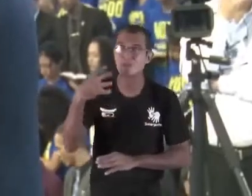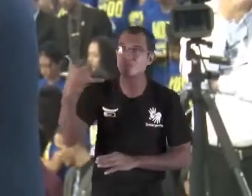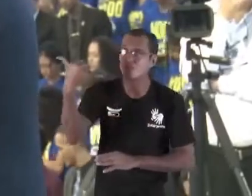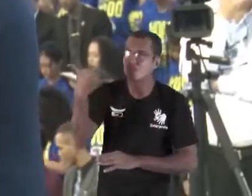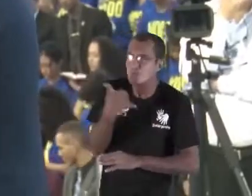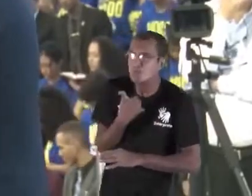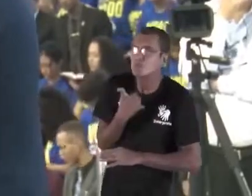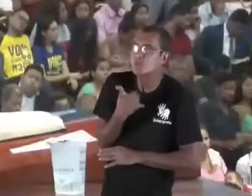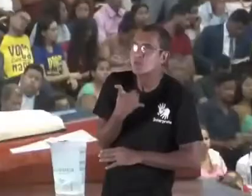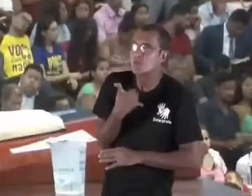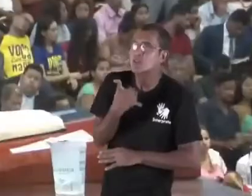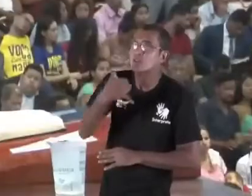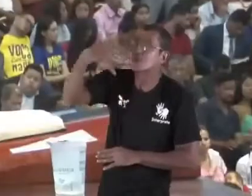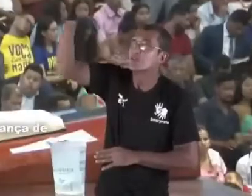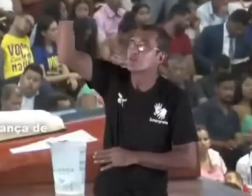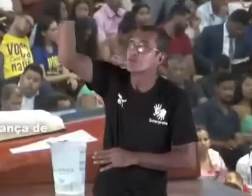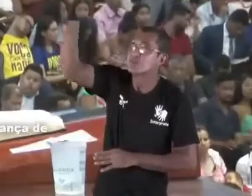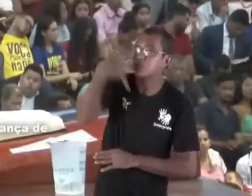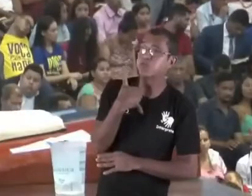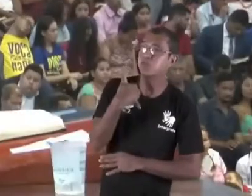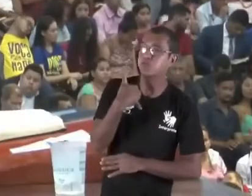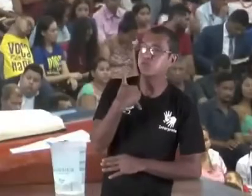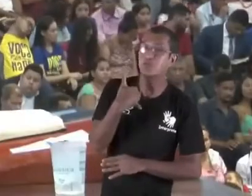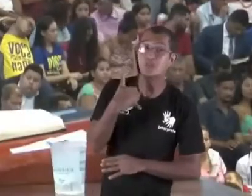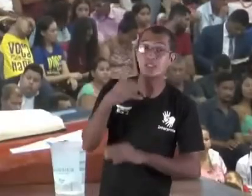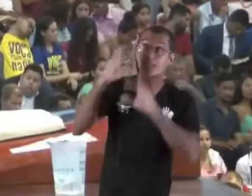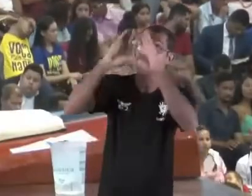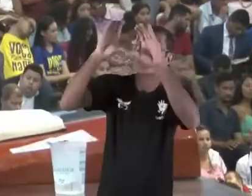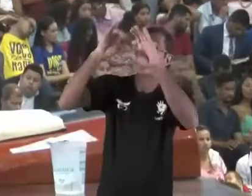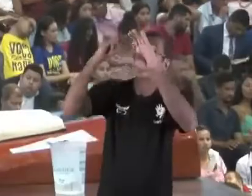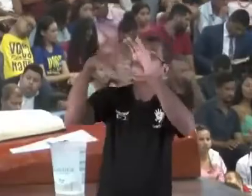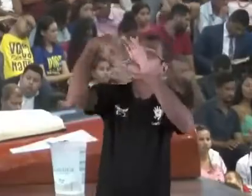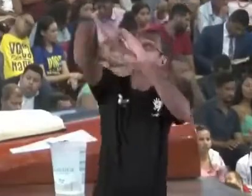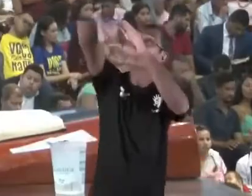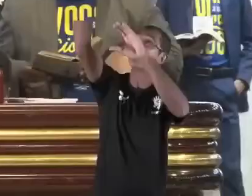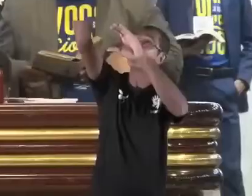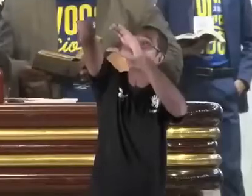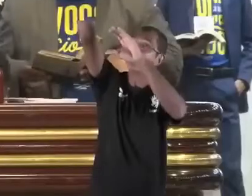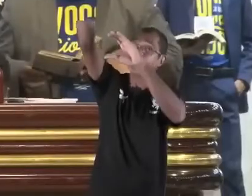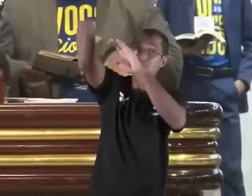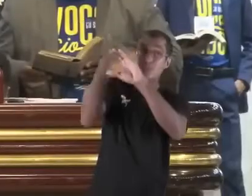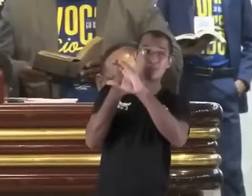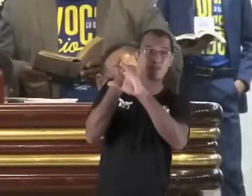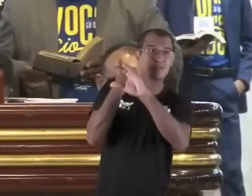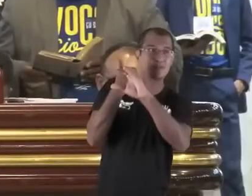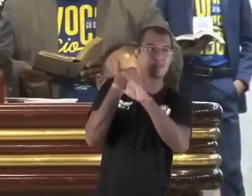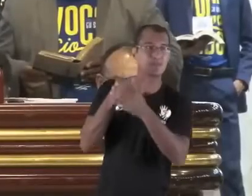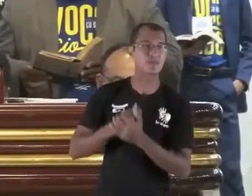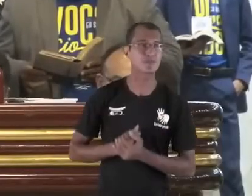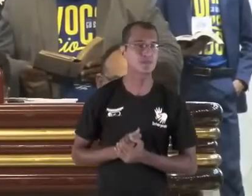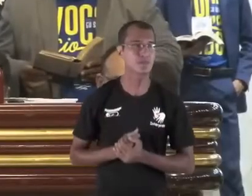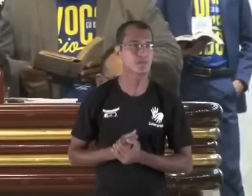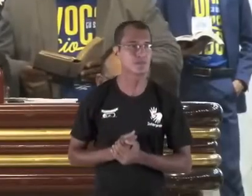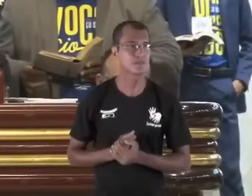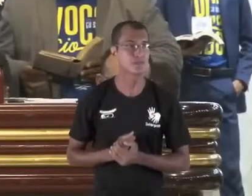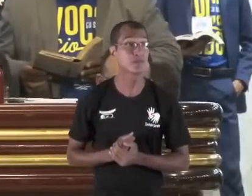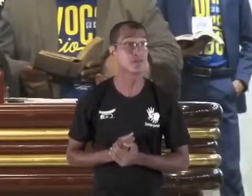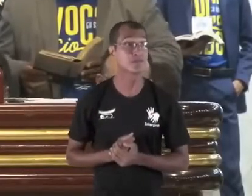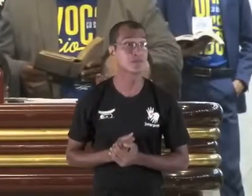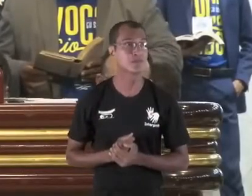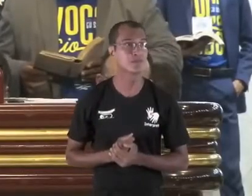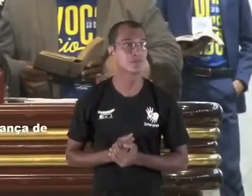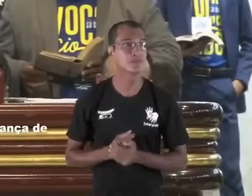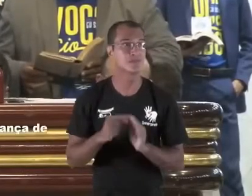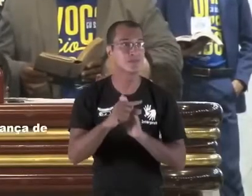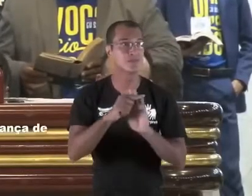de cima do firmamento que estava sobre a cabeça deles. Verso